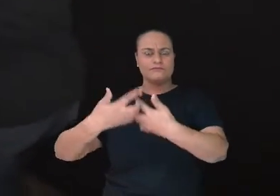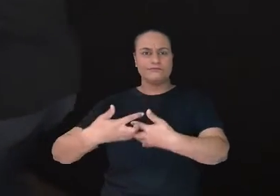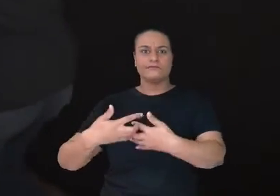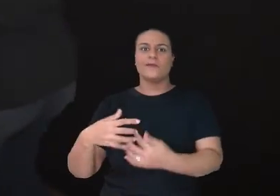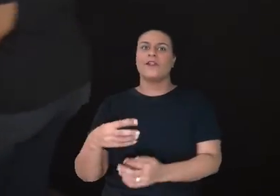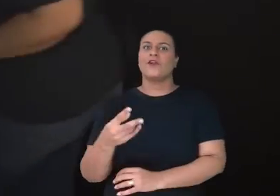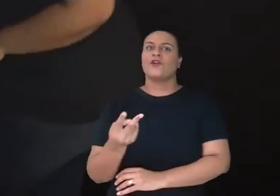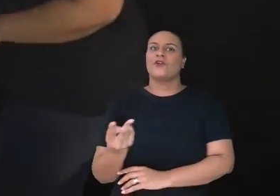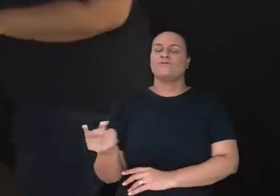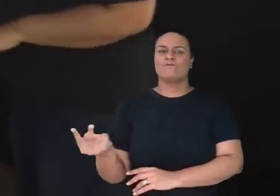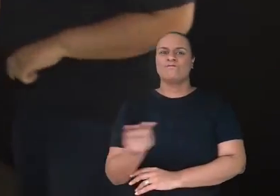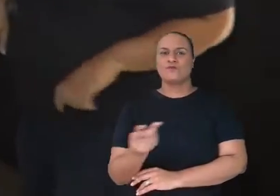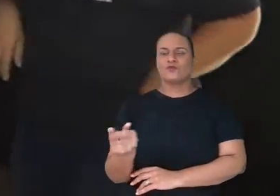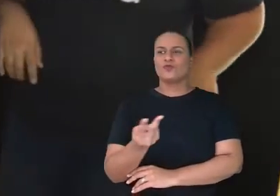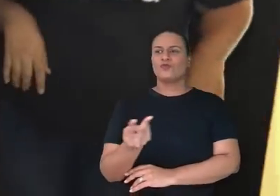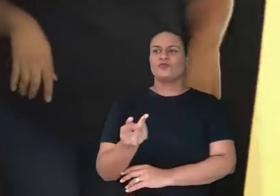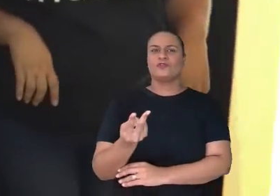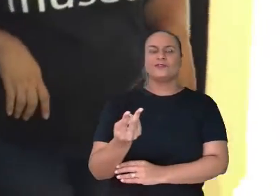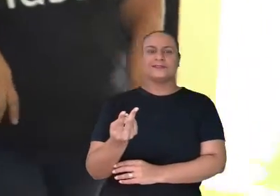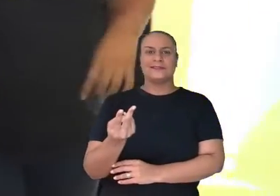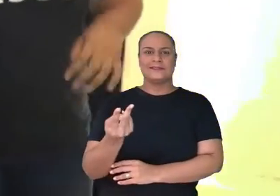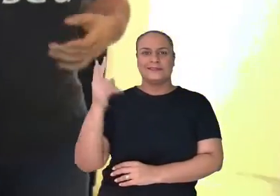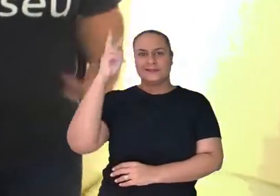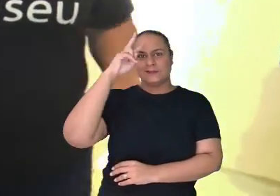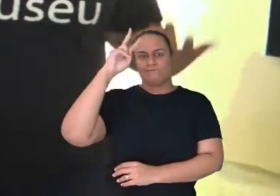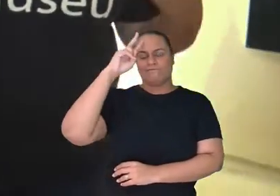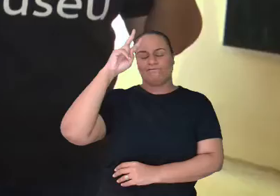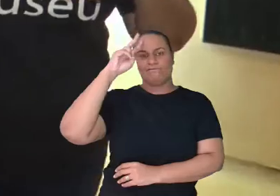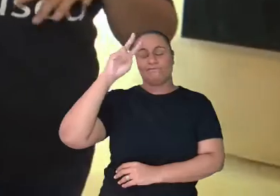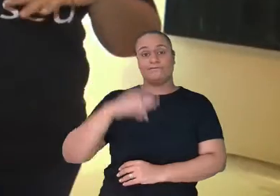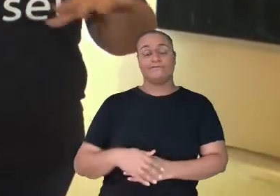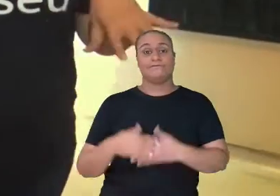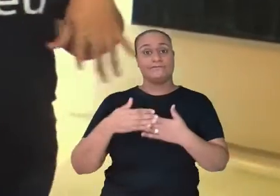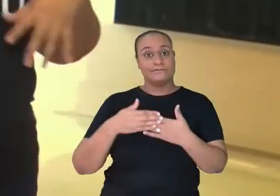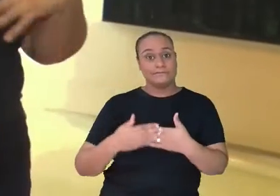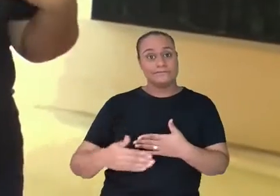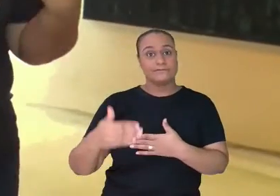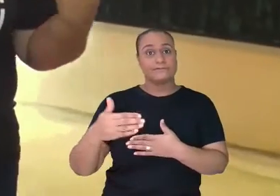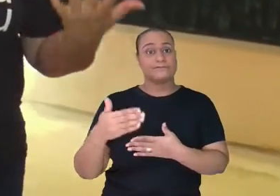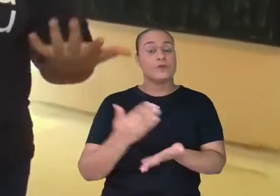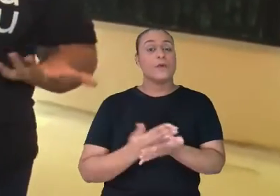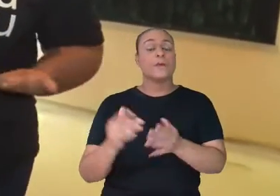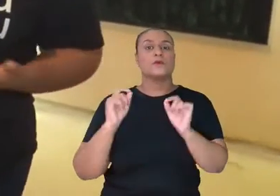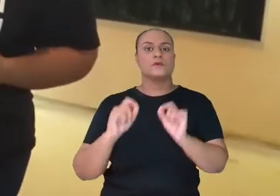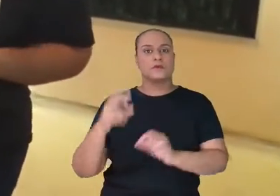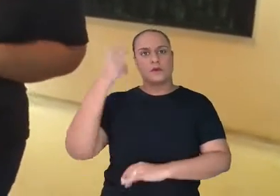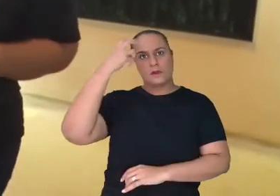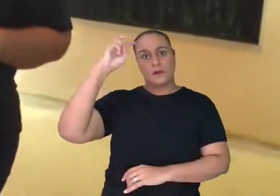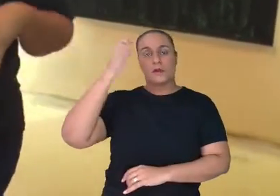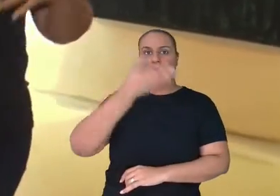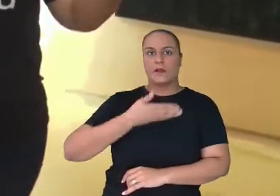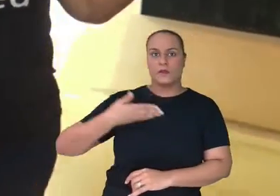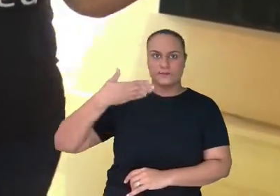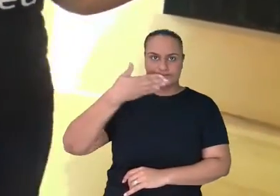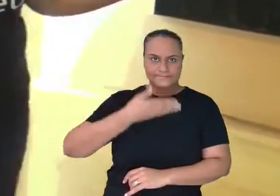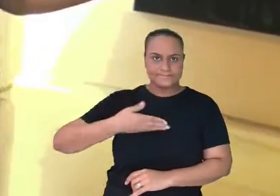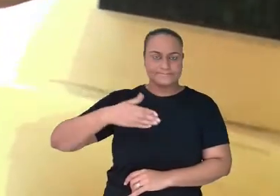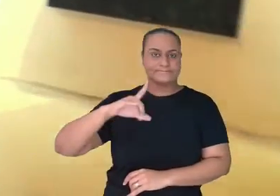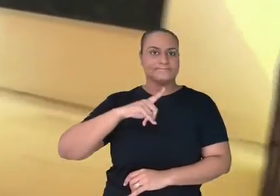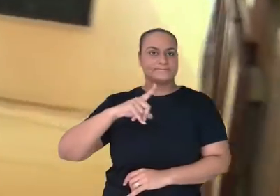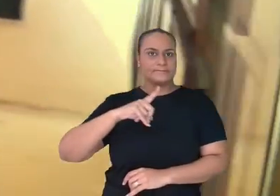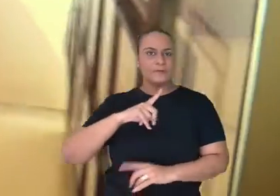de uma mesma moeda. Coisa, exatamente. A partir daqui, a gente começa a ver um pouco da cultura do açúcar. A gente tem